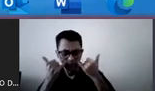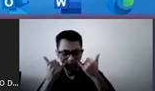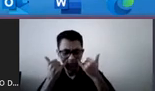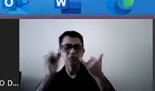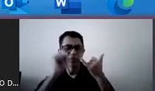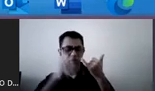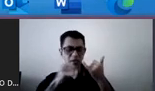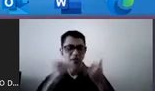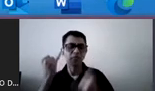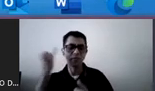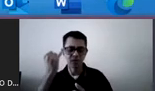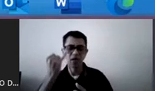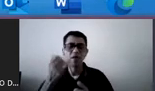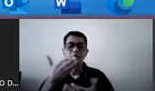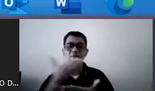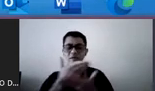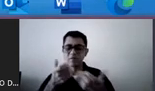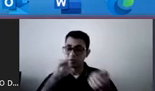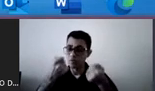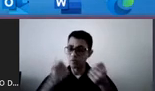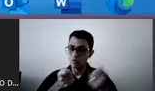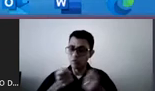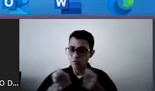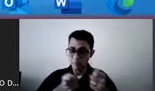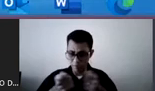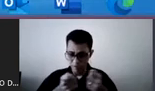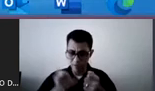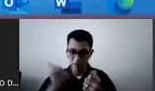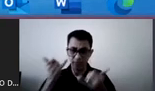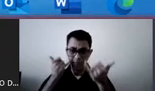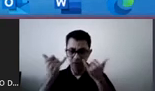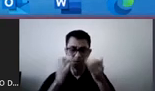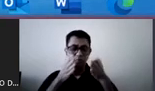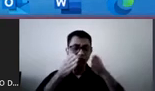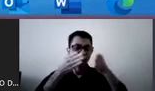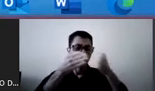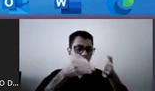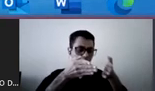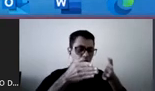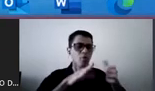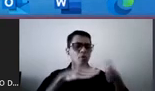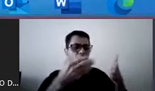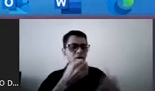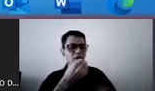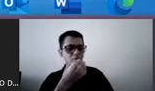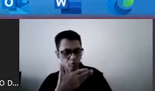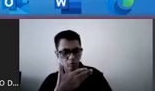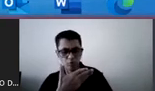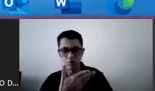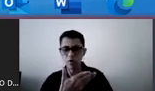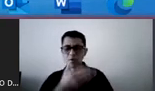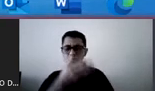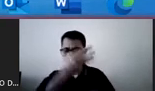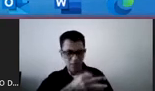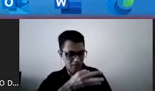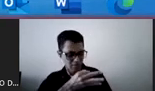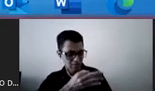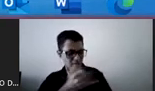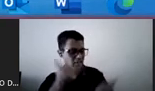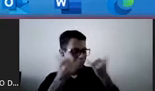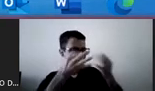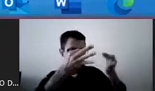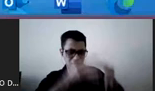Sim. Mas saber filtrar ela e manter o foco no qual que é o correto. Falei, poxa, essa orientação